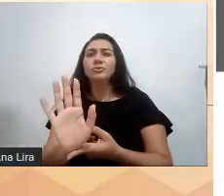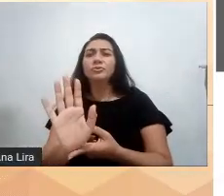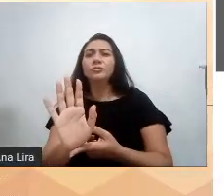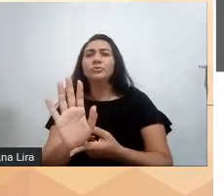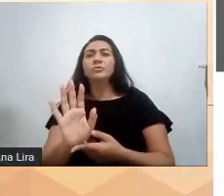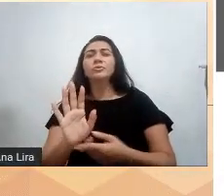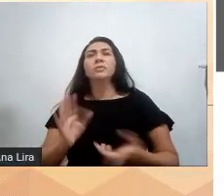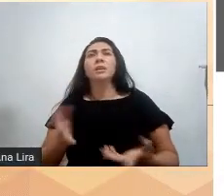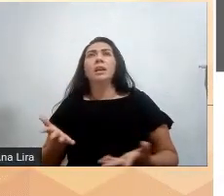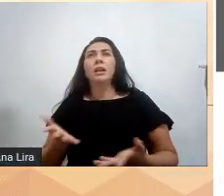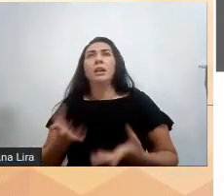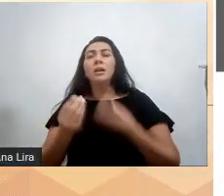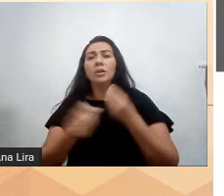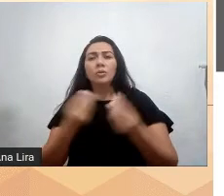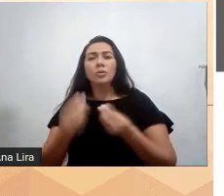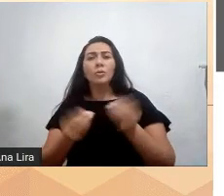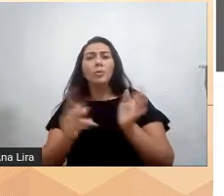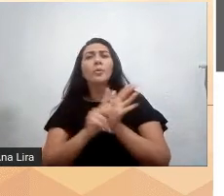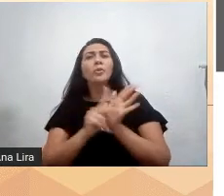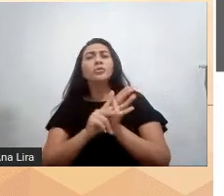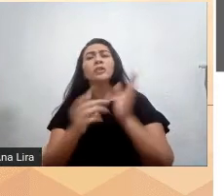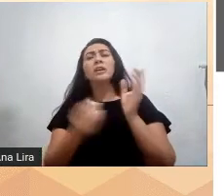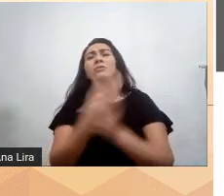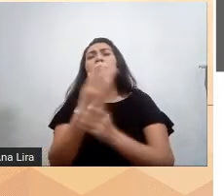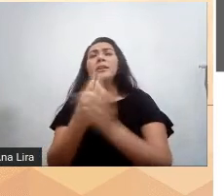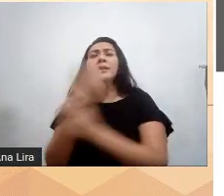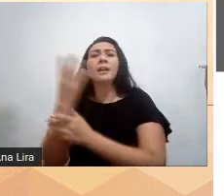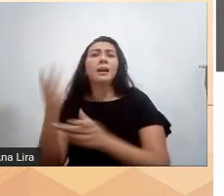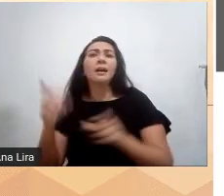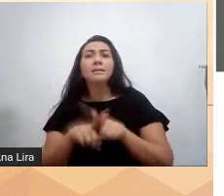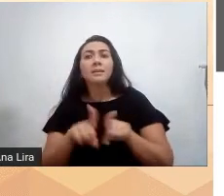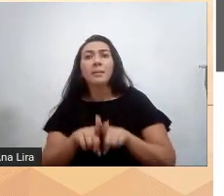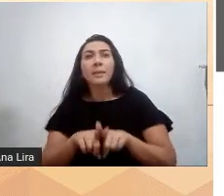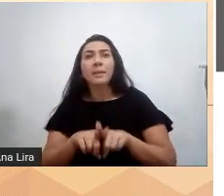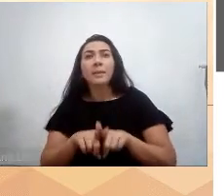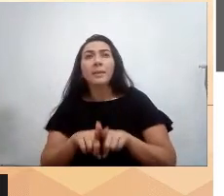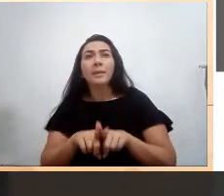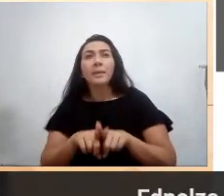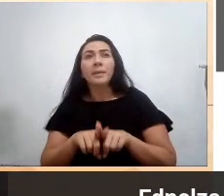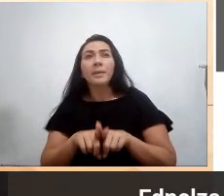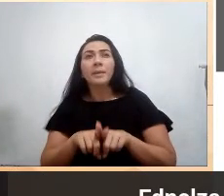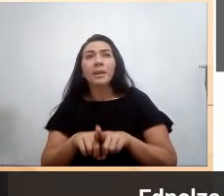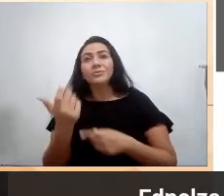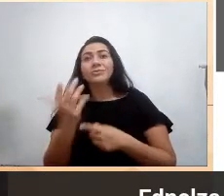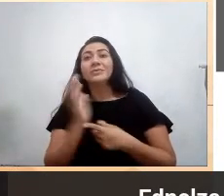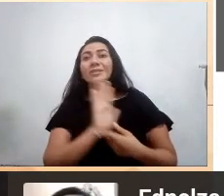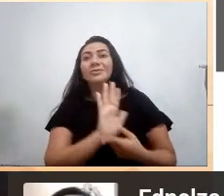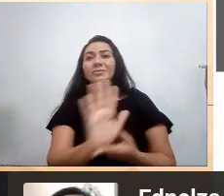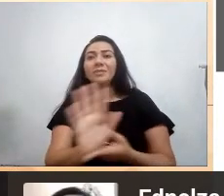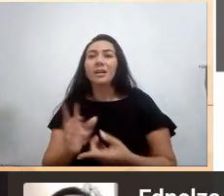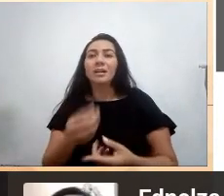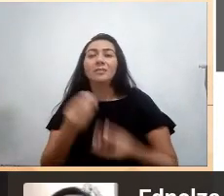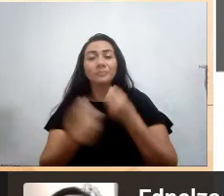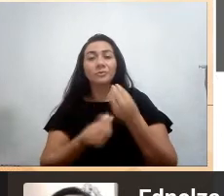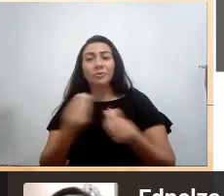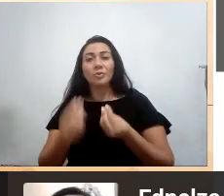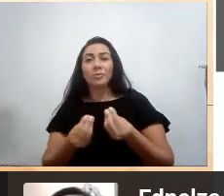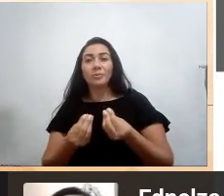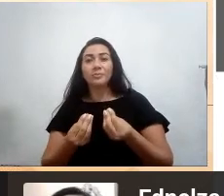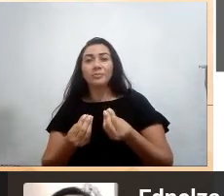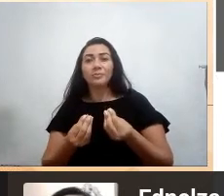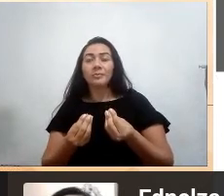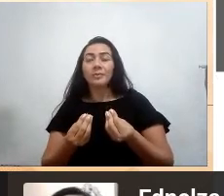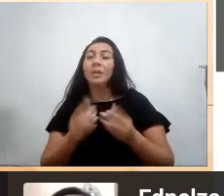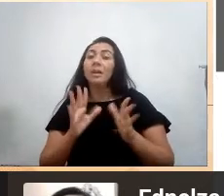de mecanismo para a captação de recursos. Vocês vão ver que durante toda a minha fala, eu vou estar falando de captação de recursos